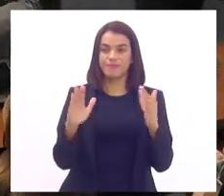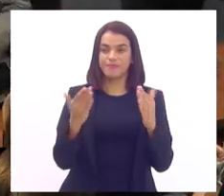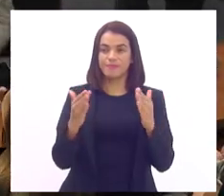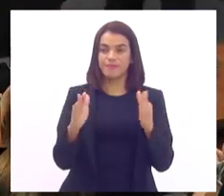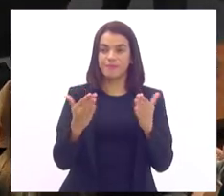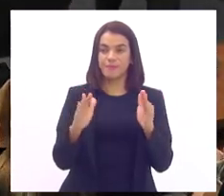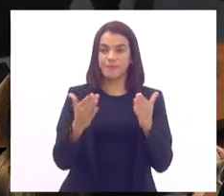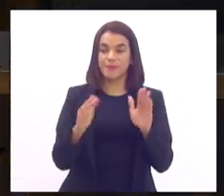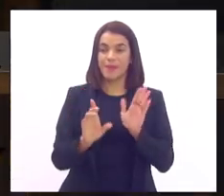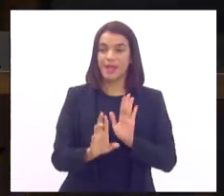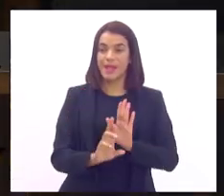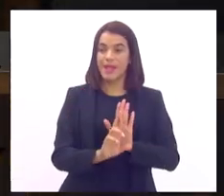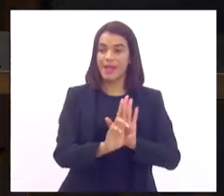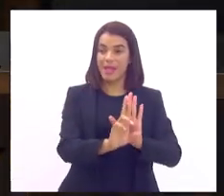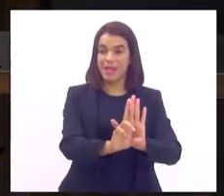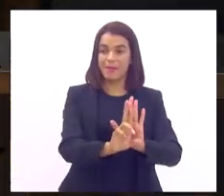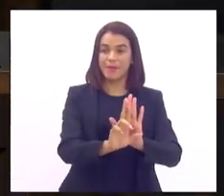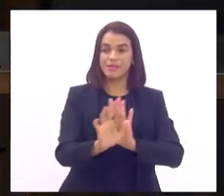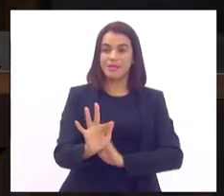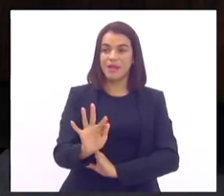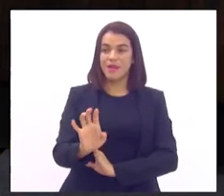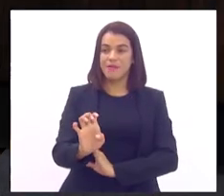Representa nesse ato aqui a FEComércio.